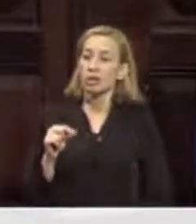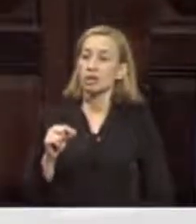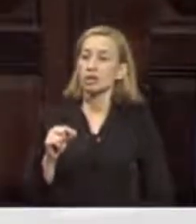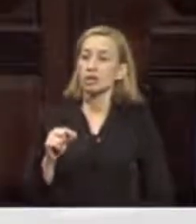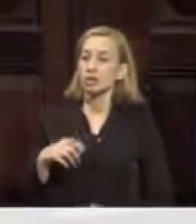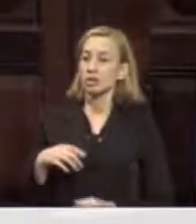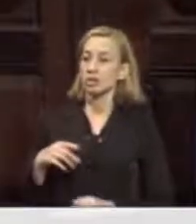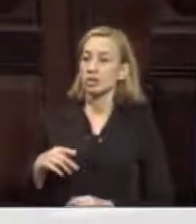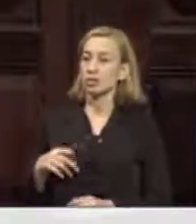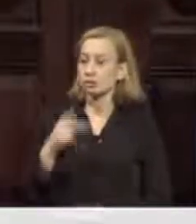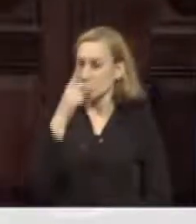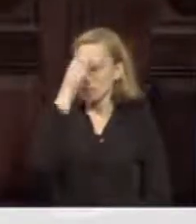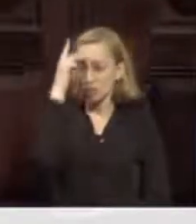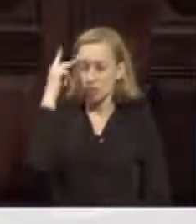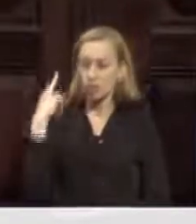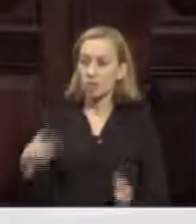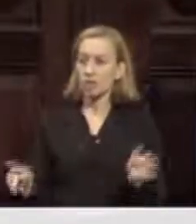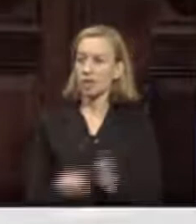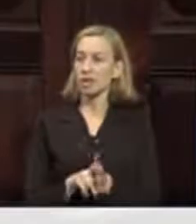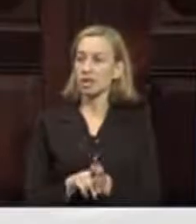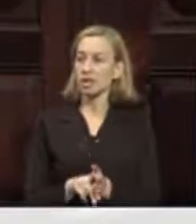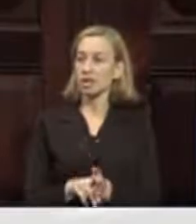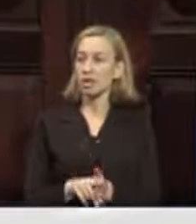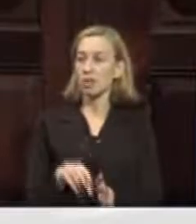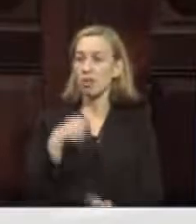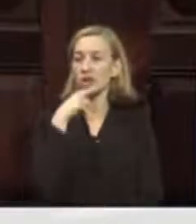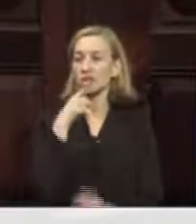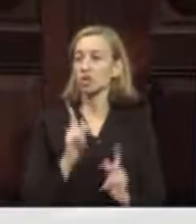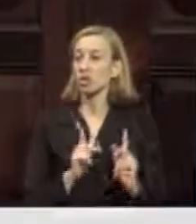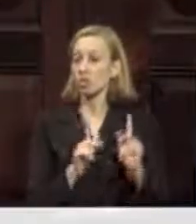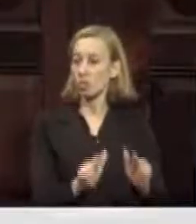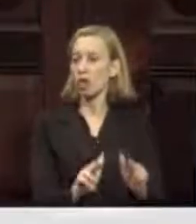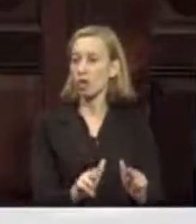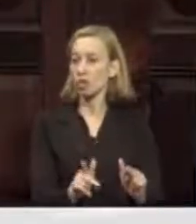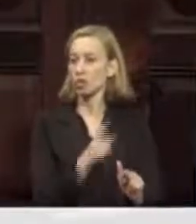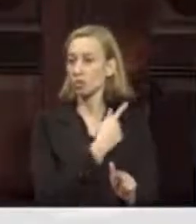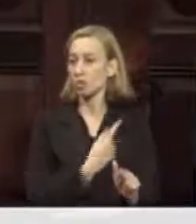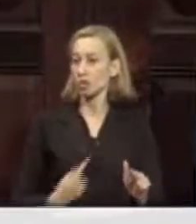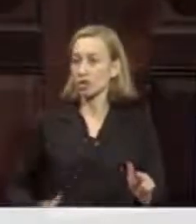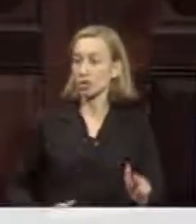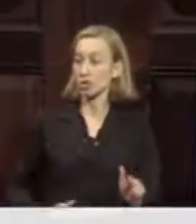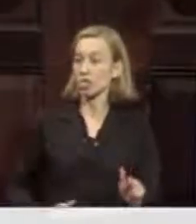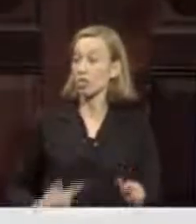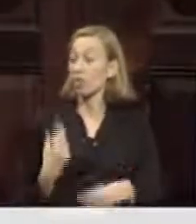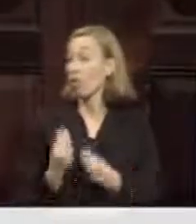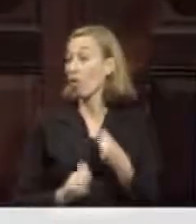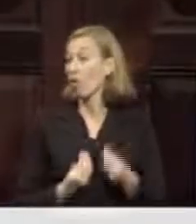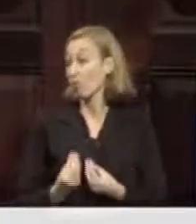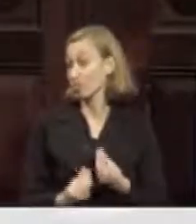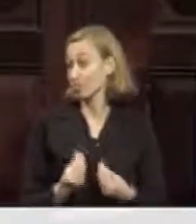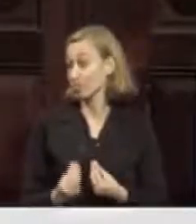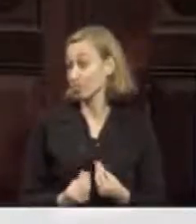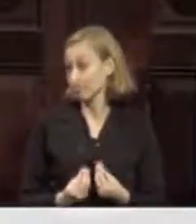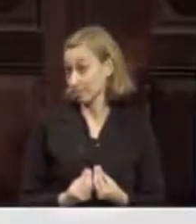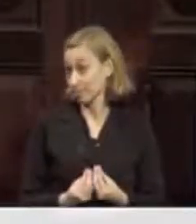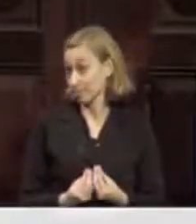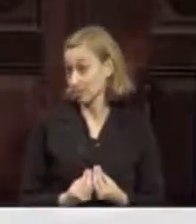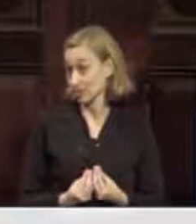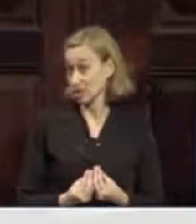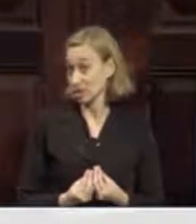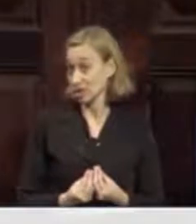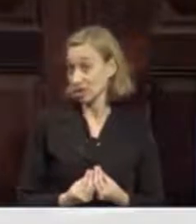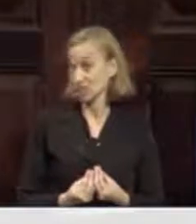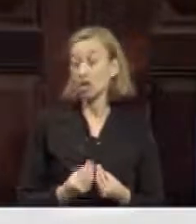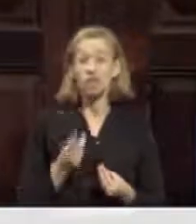pessoas que pertencem ao mesmo partido do governador. Esse é que está o equívoco, não deu certo. As indicações de caráter,